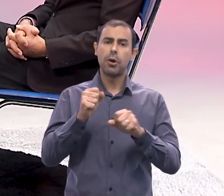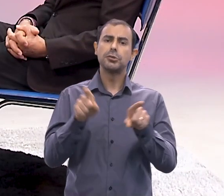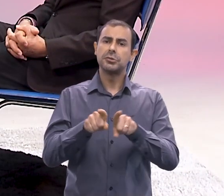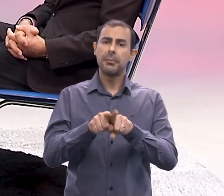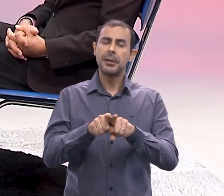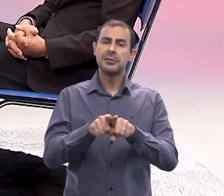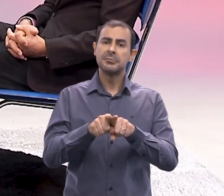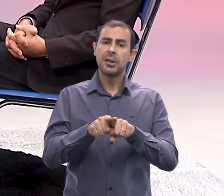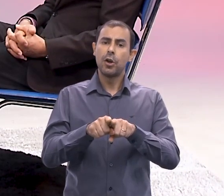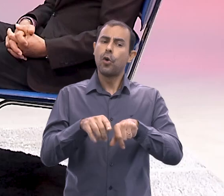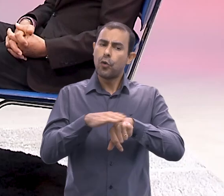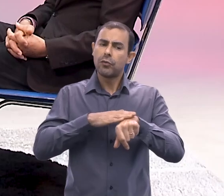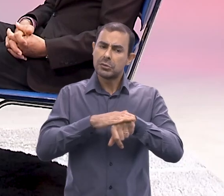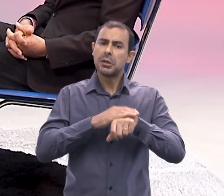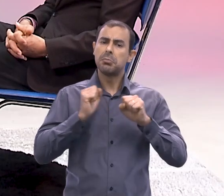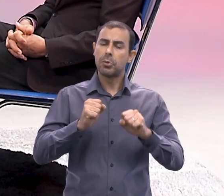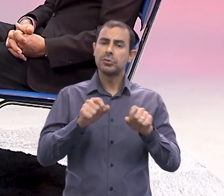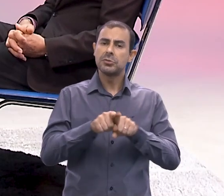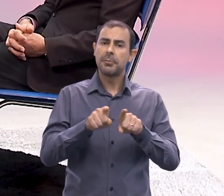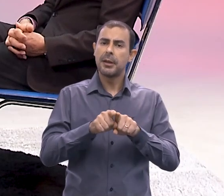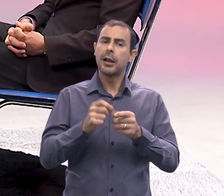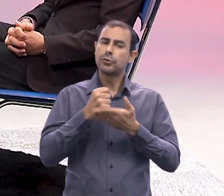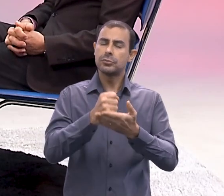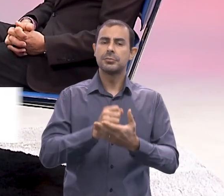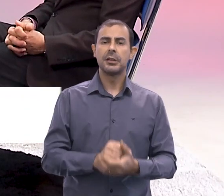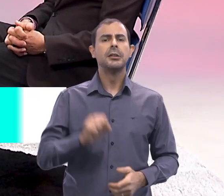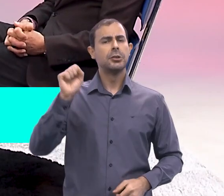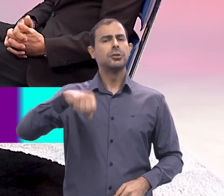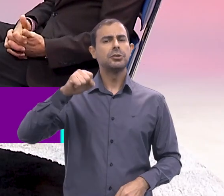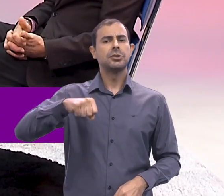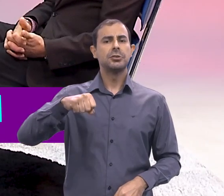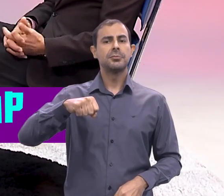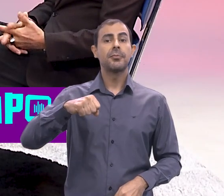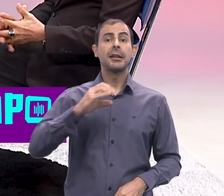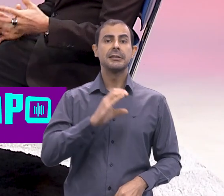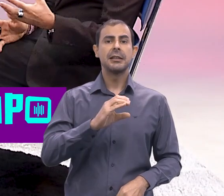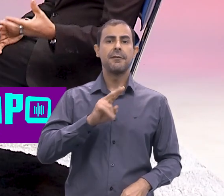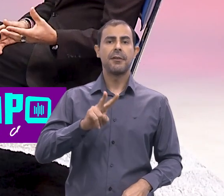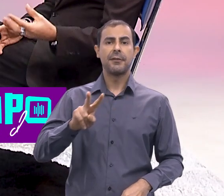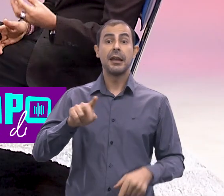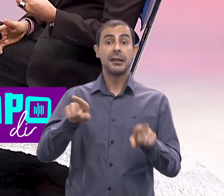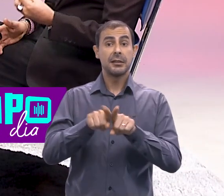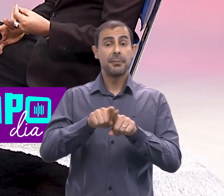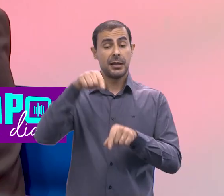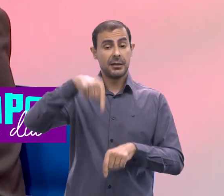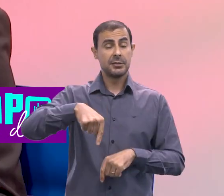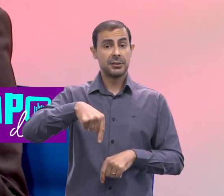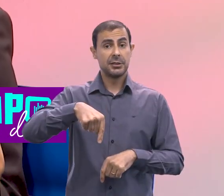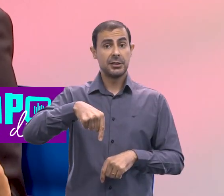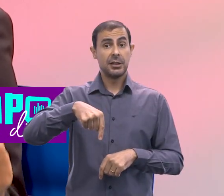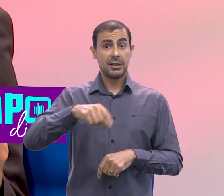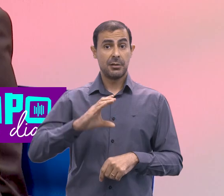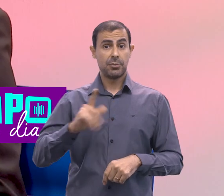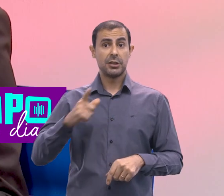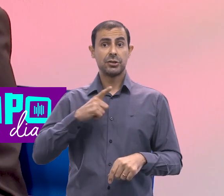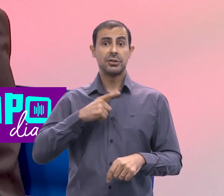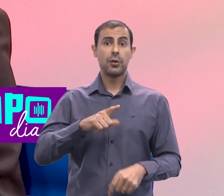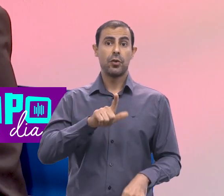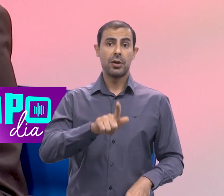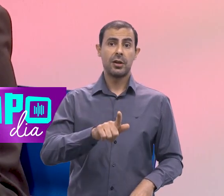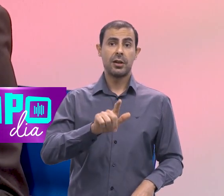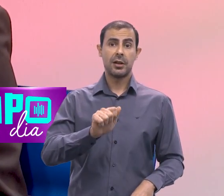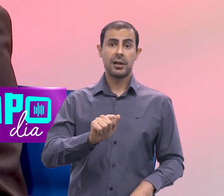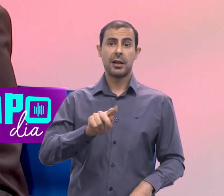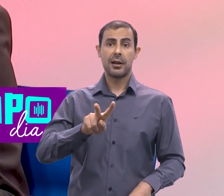um canal, um meio de estar indo atrás de ajuda, né? Sim, o CVV e aqui em Campo Grande nós temos o GAF, Grupo Amor e